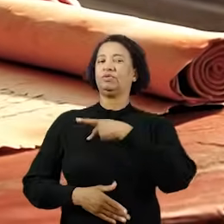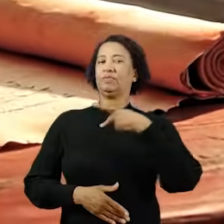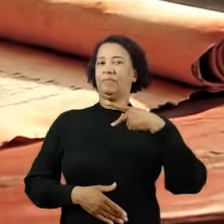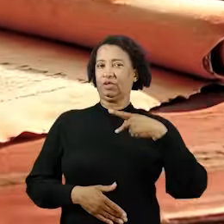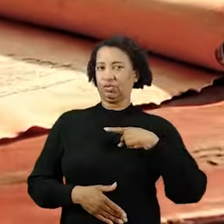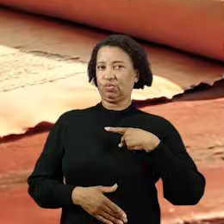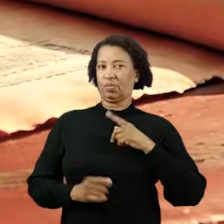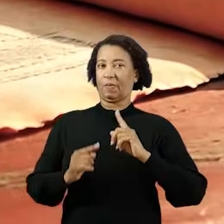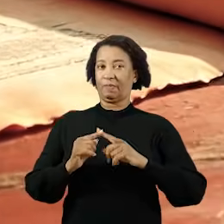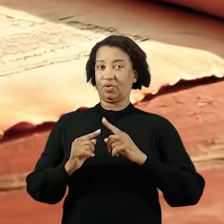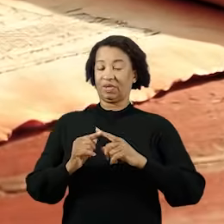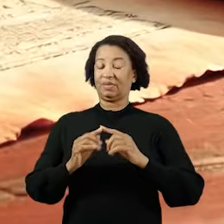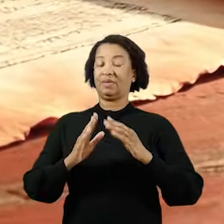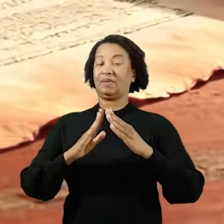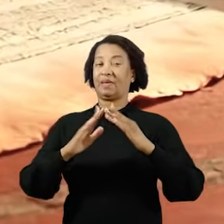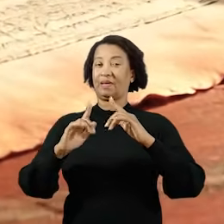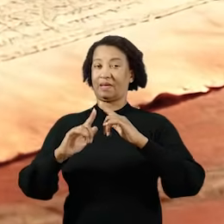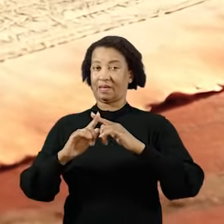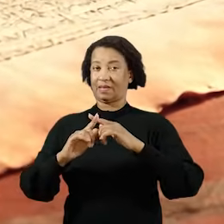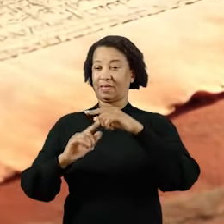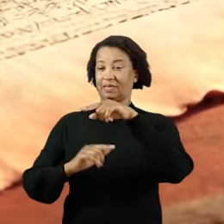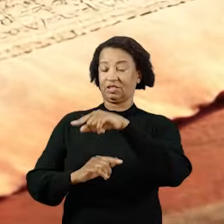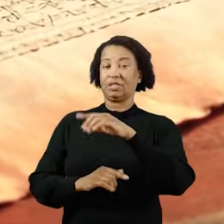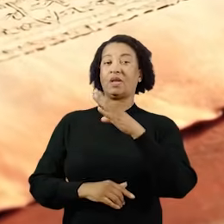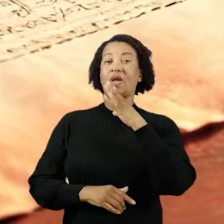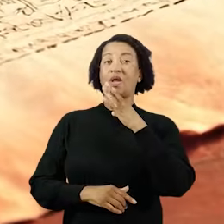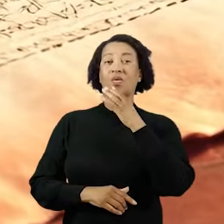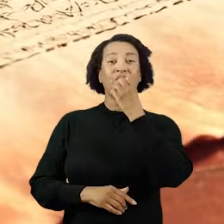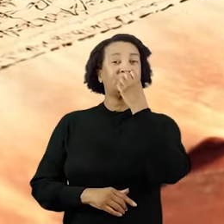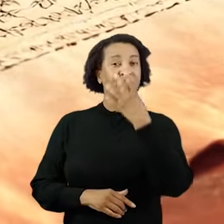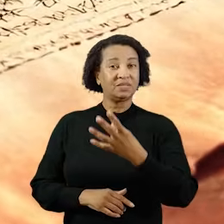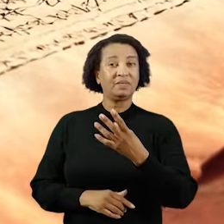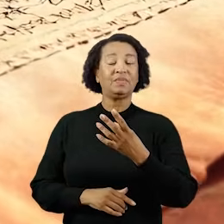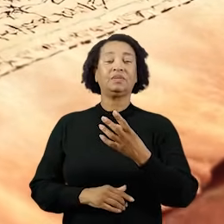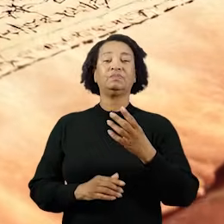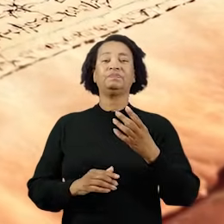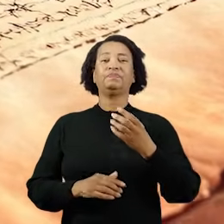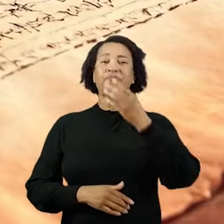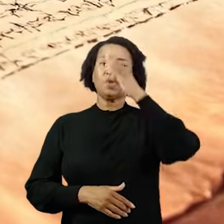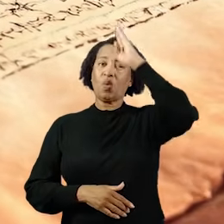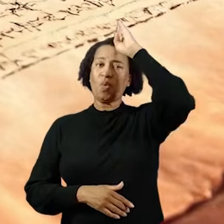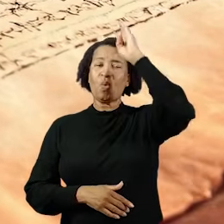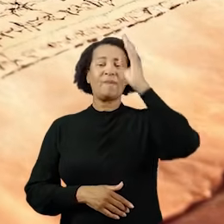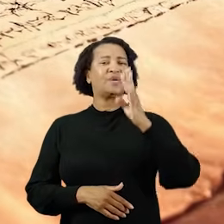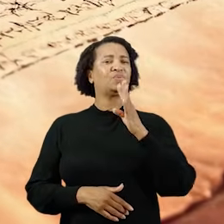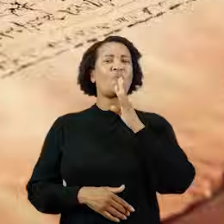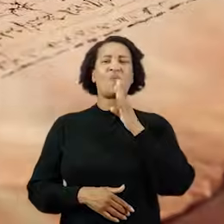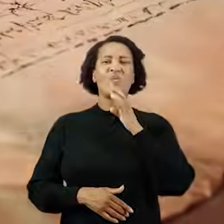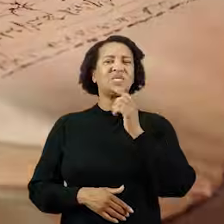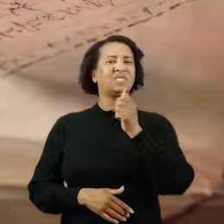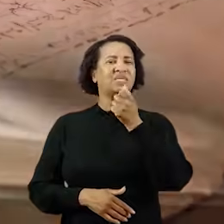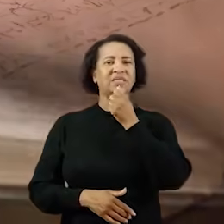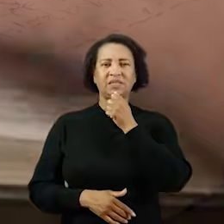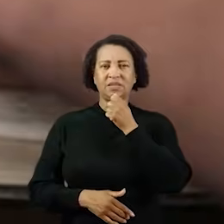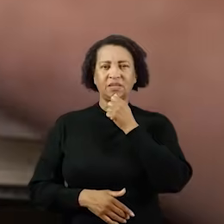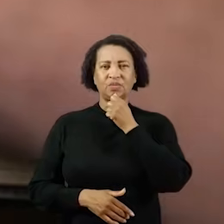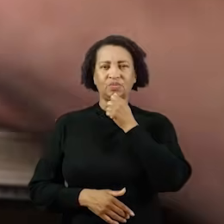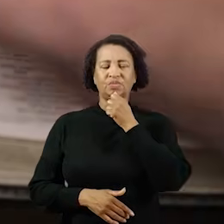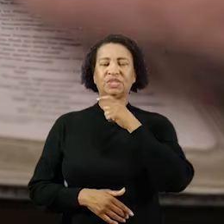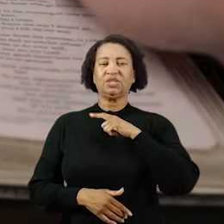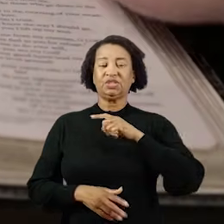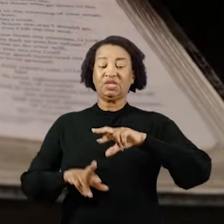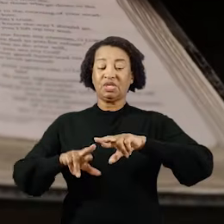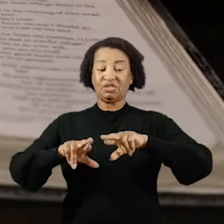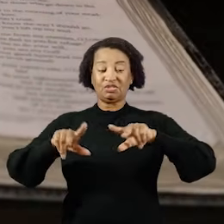Ele estava escrevendo para uma igreja que conhecia muito bem. Ele escreveu aos Romanos sem conhecê-los pessoalmente. Existe